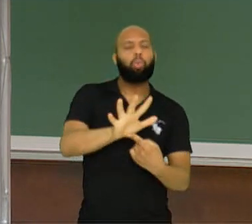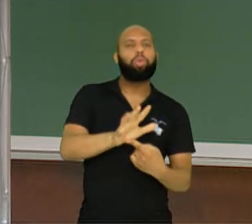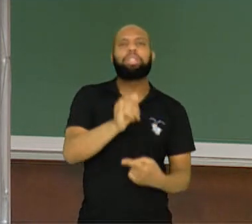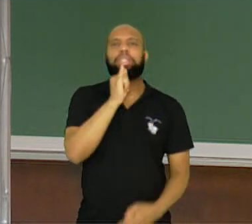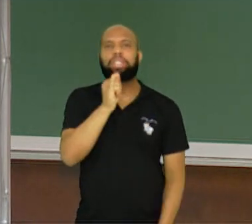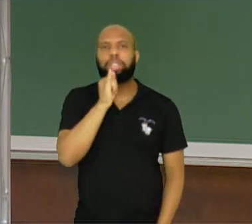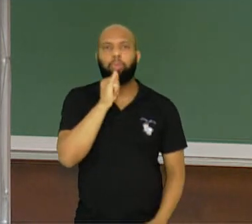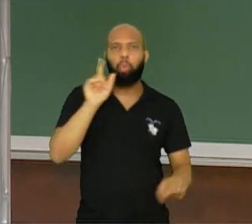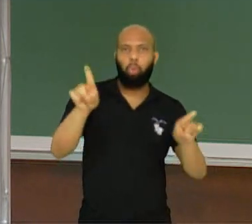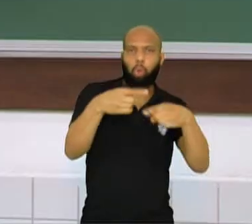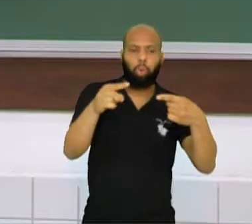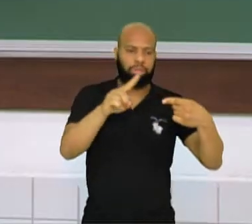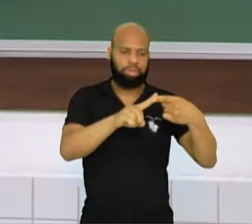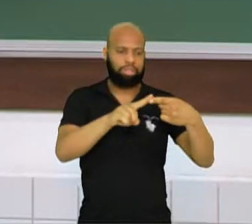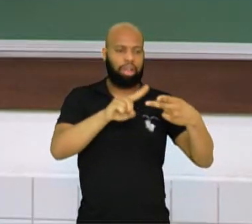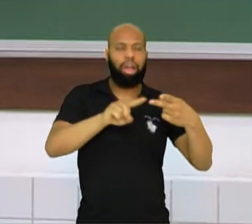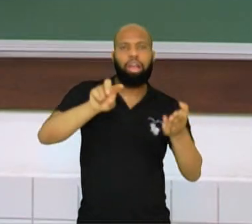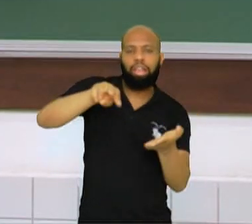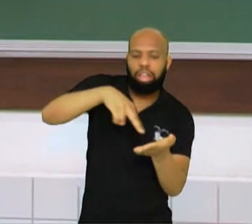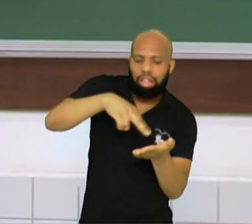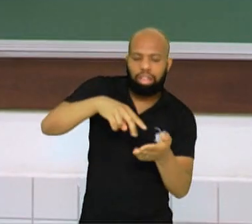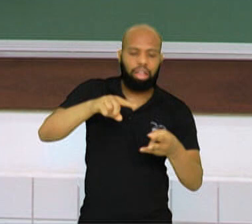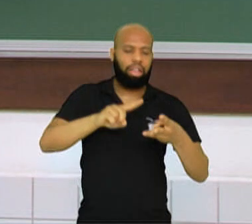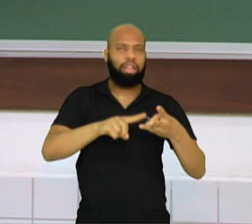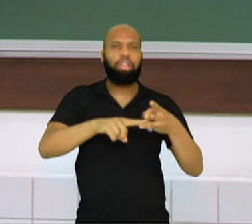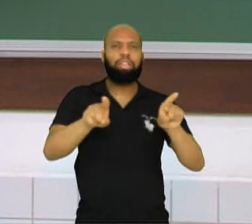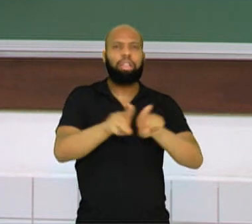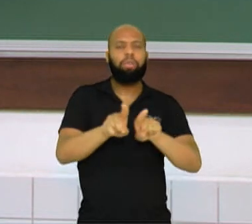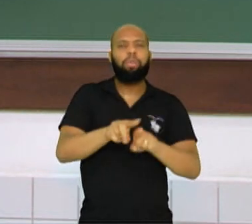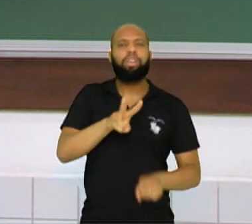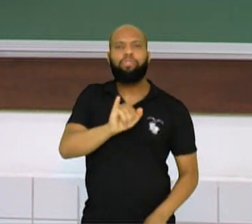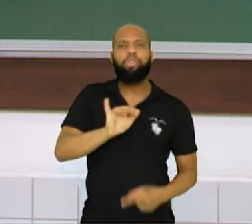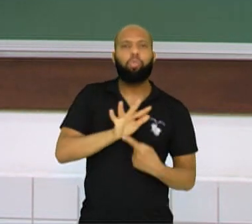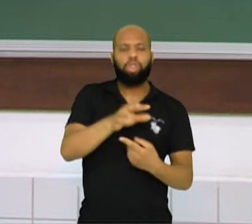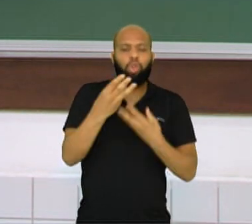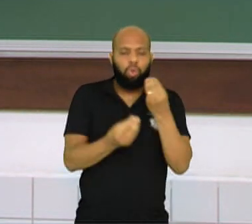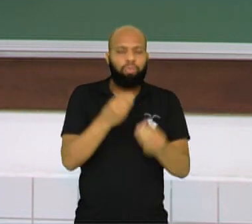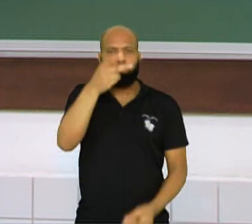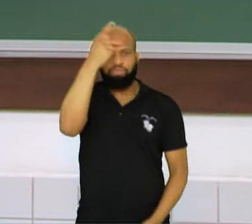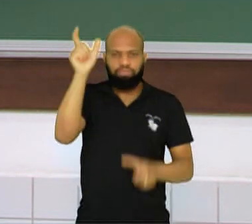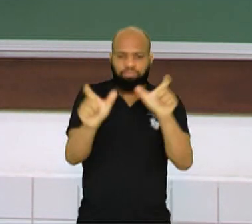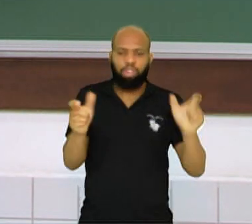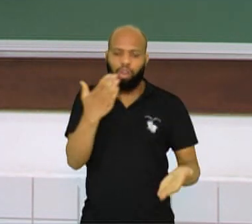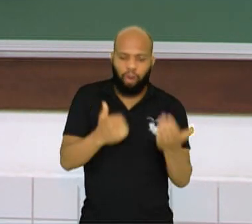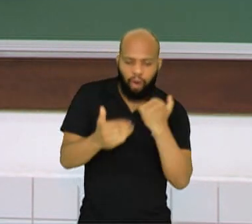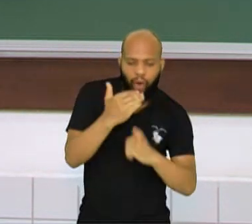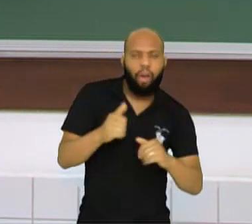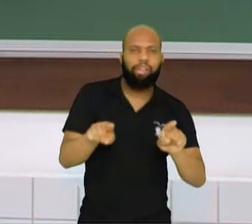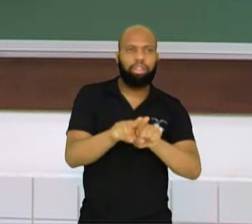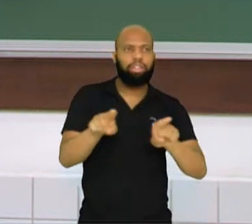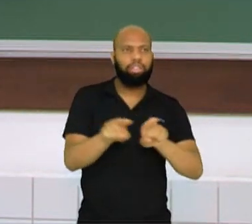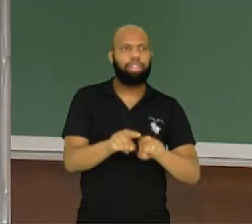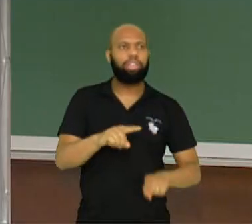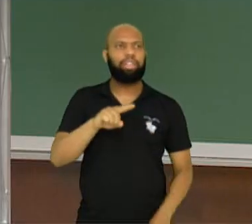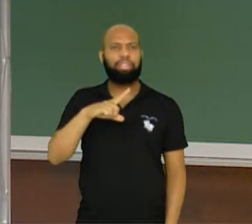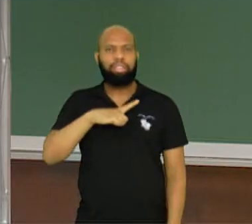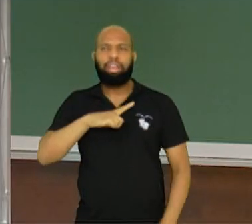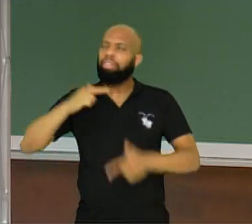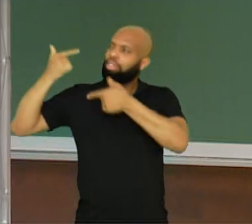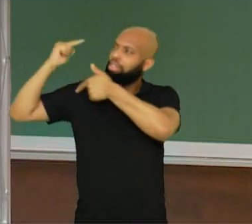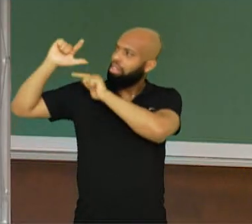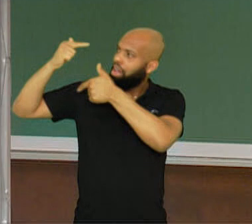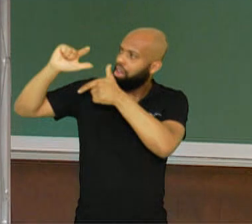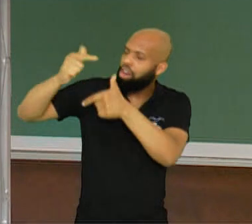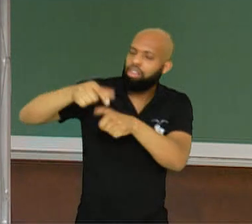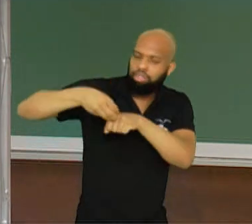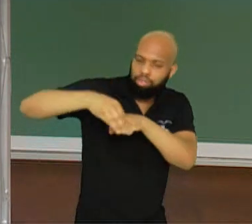de músicas, mas de danças, ela também vai mostrar como as pessoas se alimentam, vão trazer